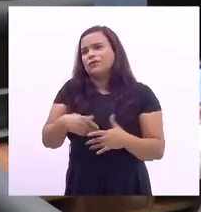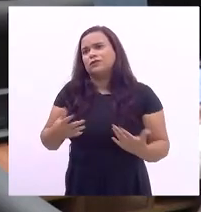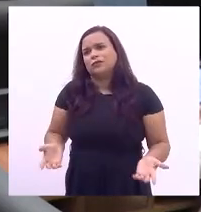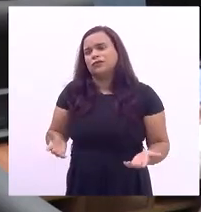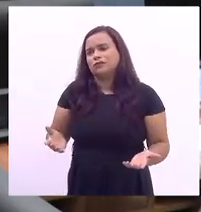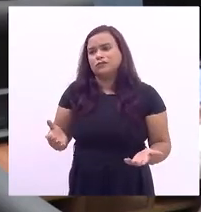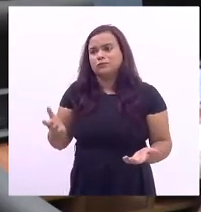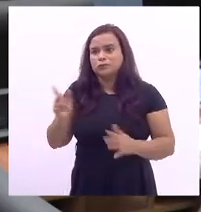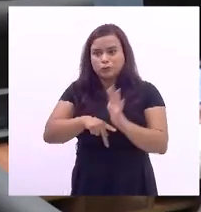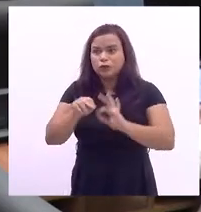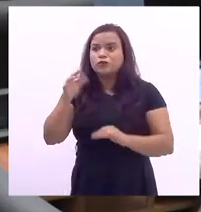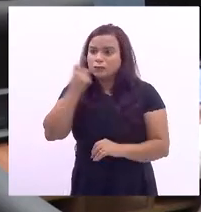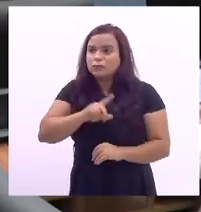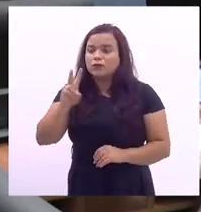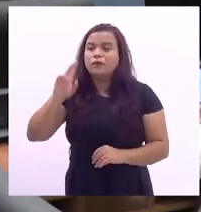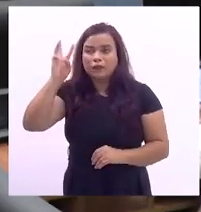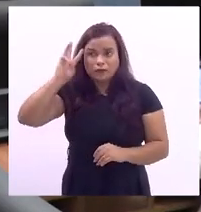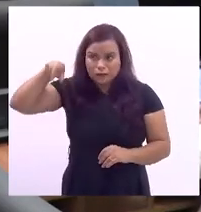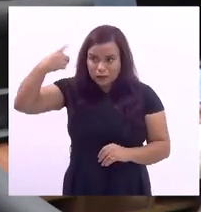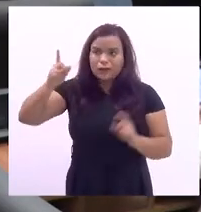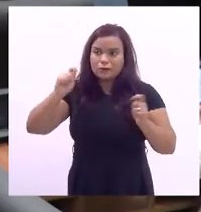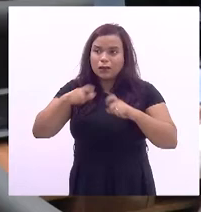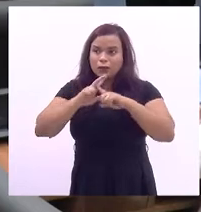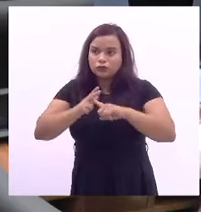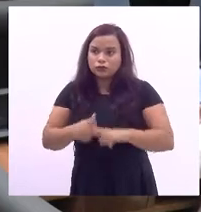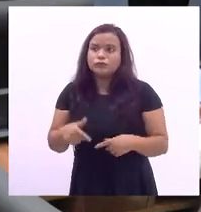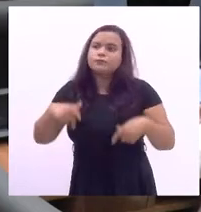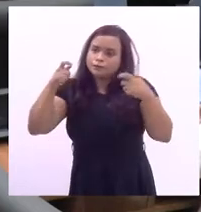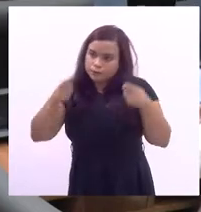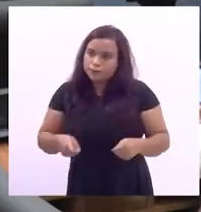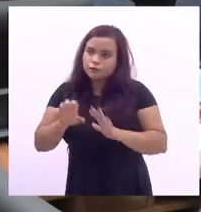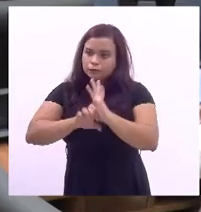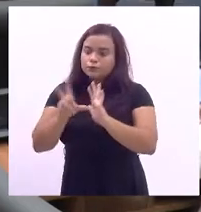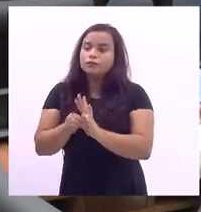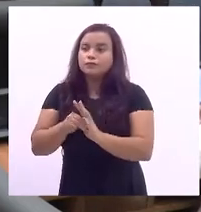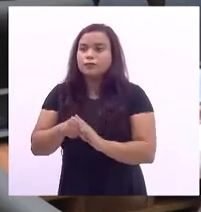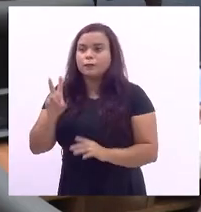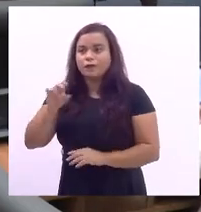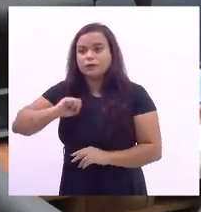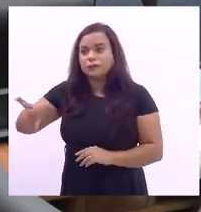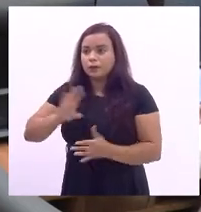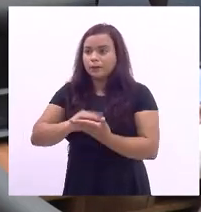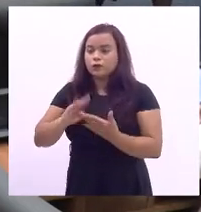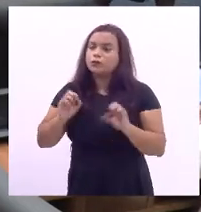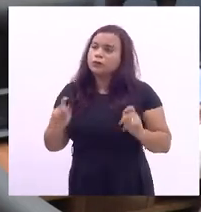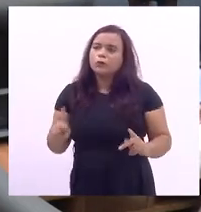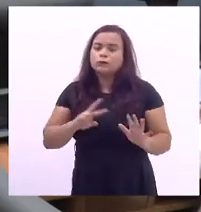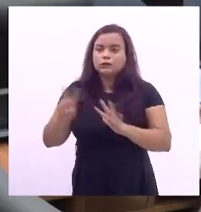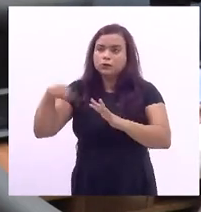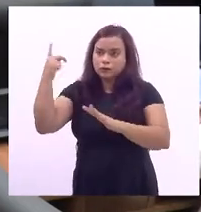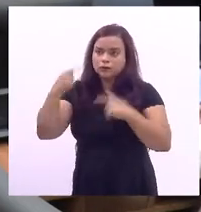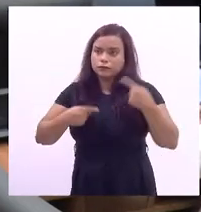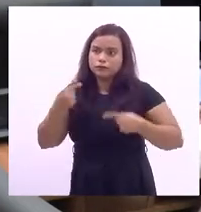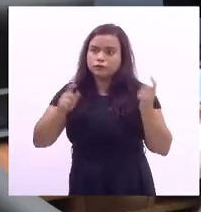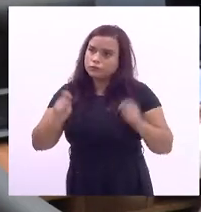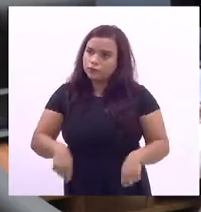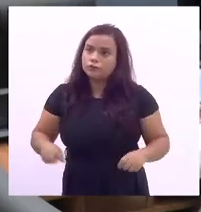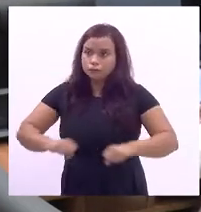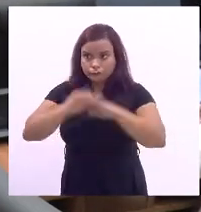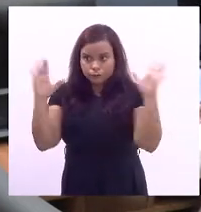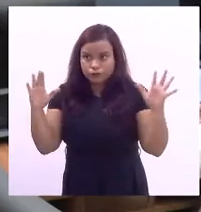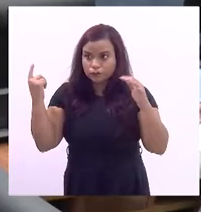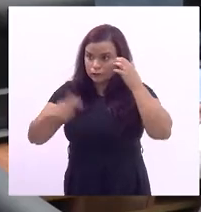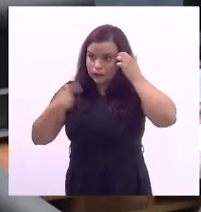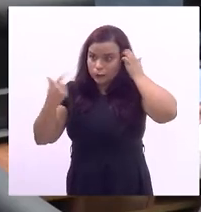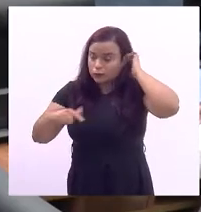terça a gente se ajusta OK tá então mantenho a minha emenda já que o processo ela sair de falta de trás da semana que vem obrigado ficar claro